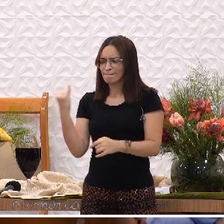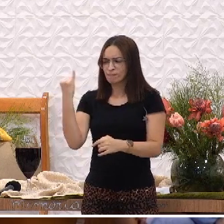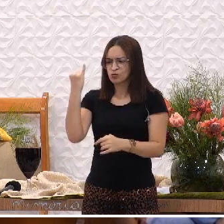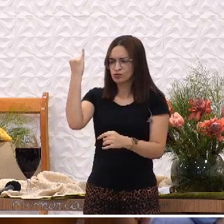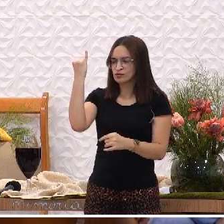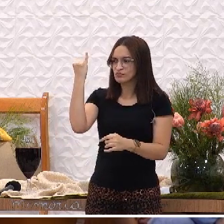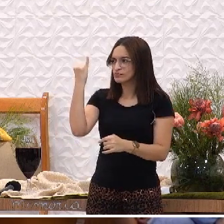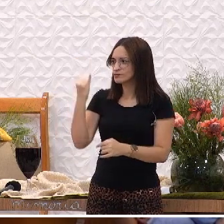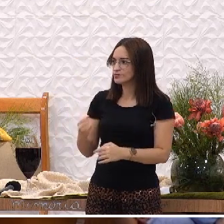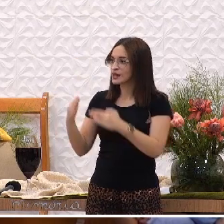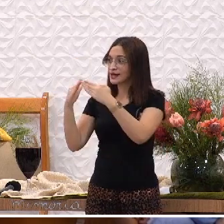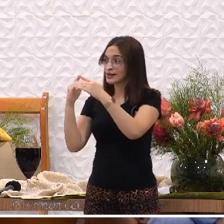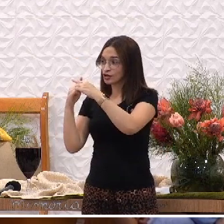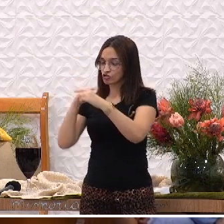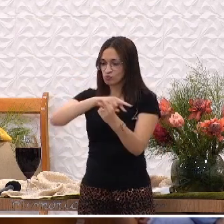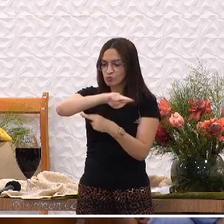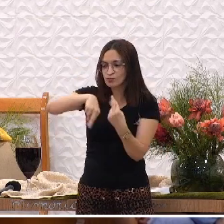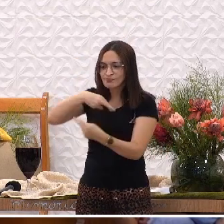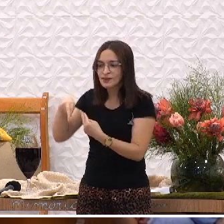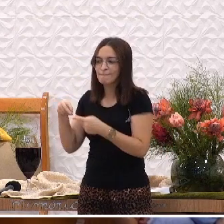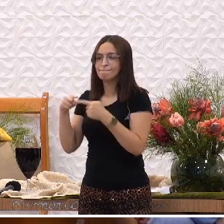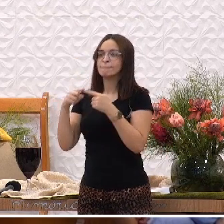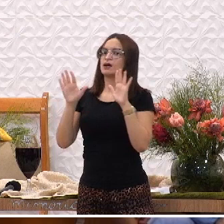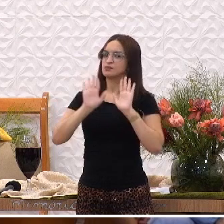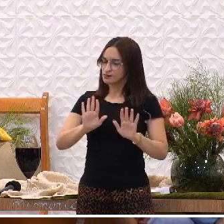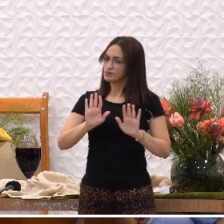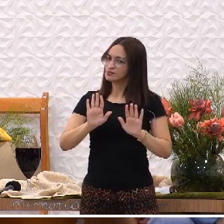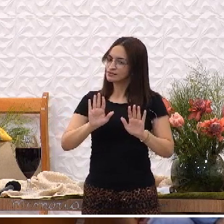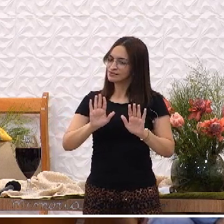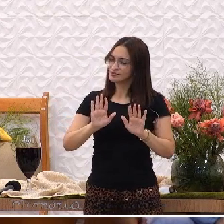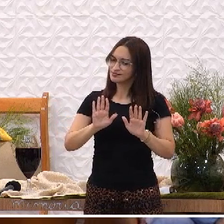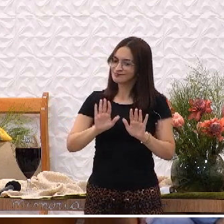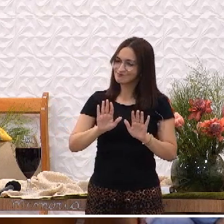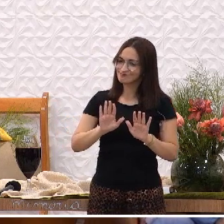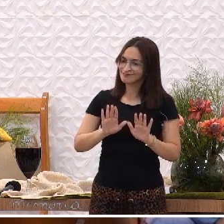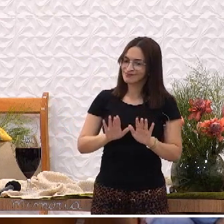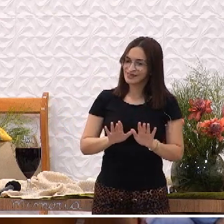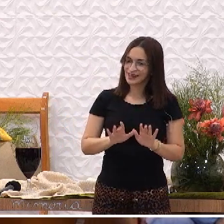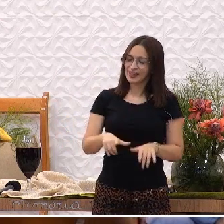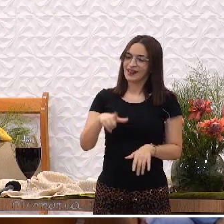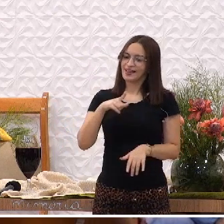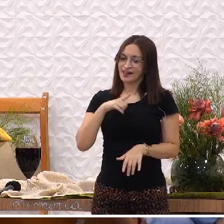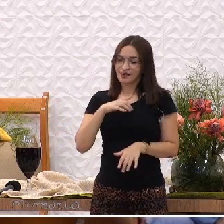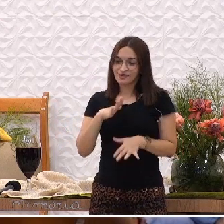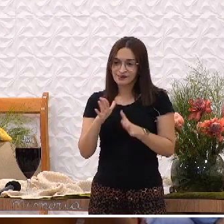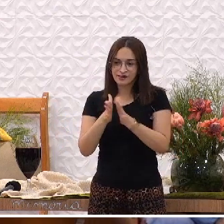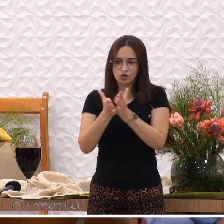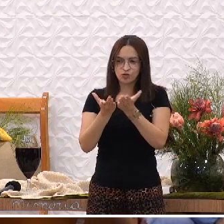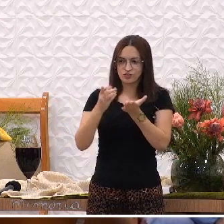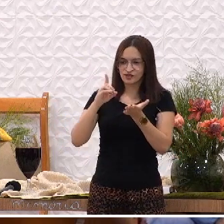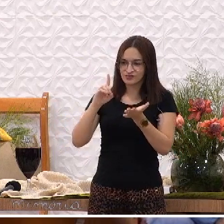mais uma vez, uma observação, que isso não quer dizer que alguma dessas confissões tem ou poderia ter uma